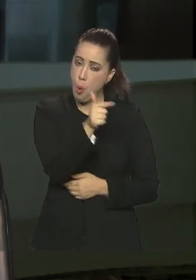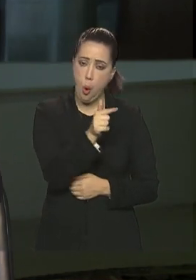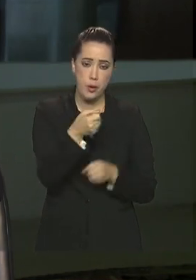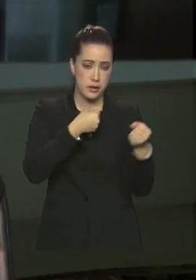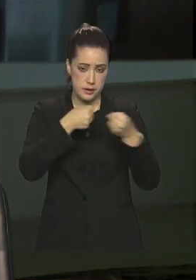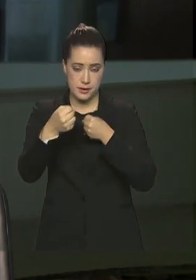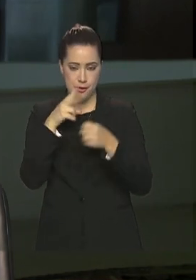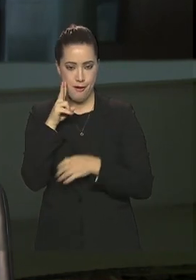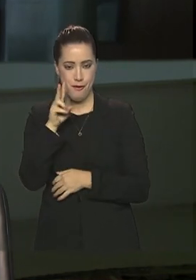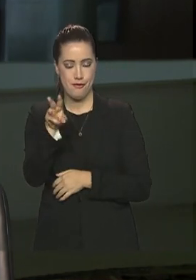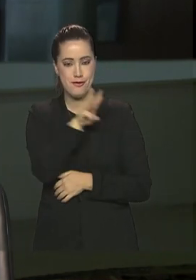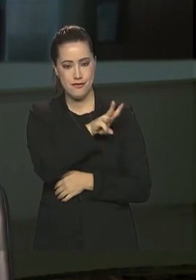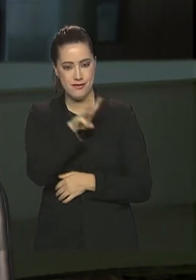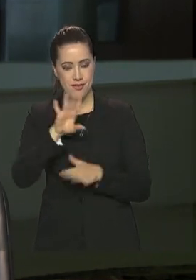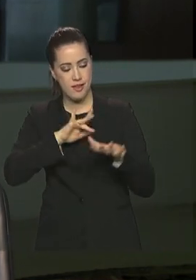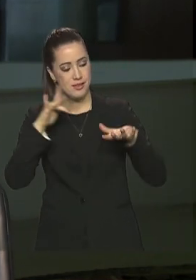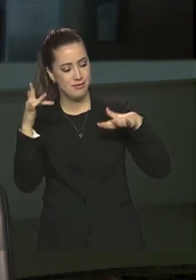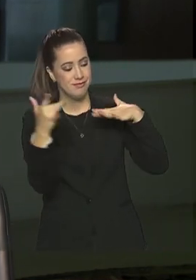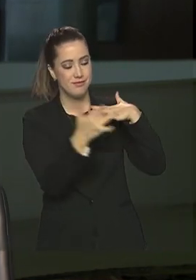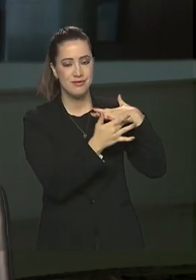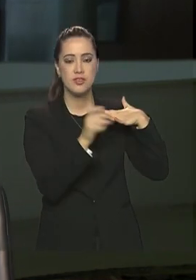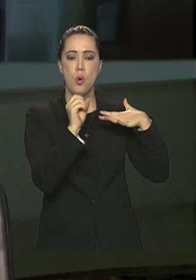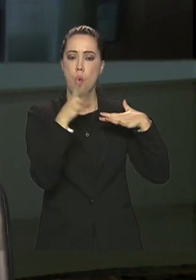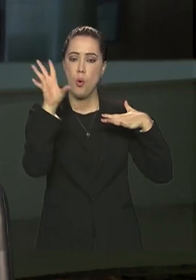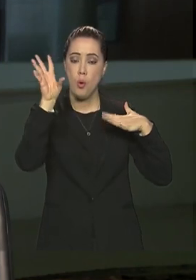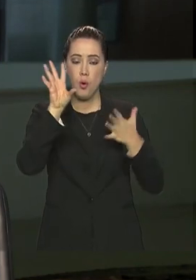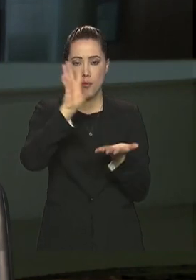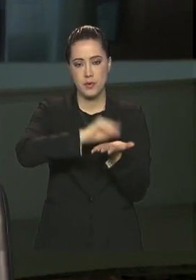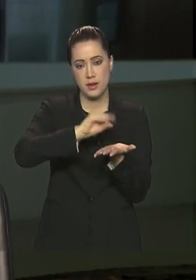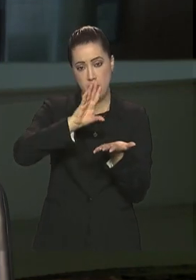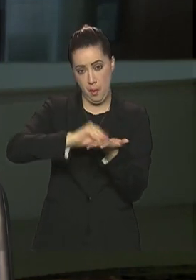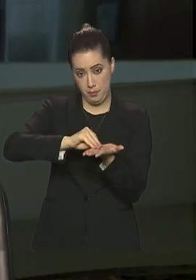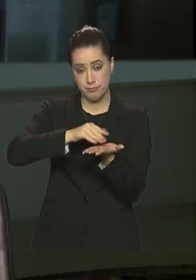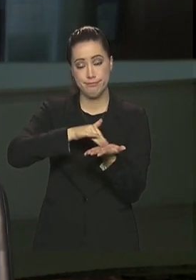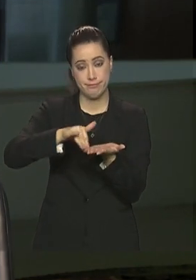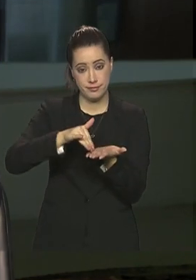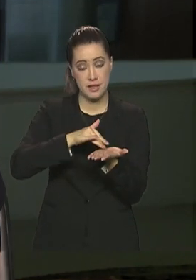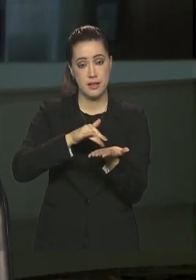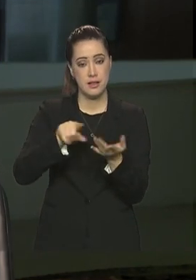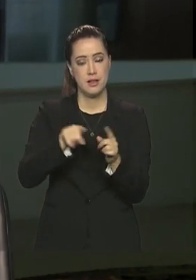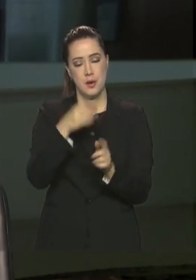entrevistas, acesse as nossas redes sociais ou baixe o EBC Play.